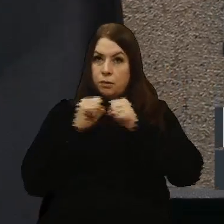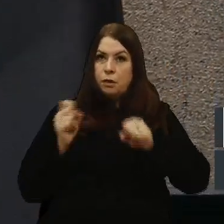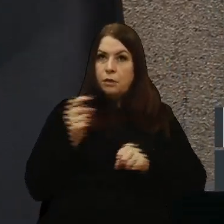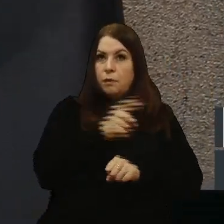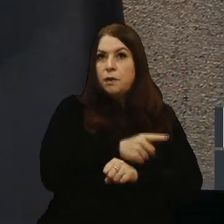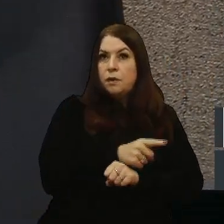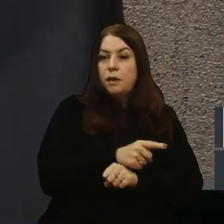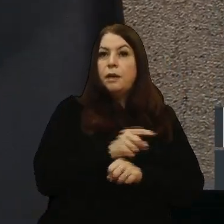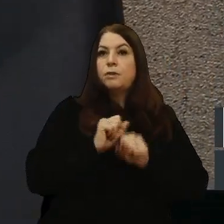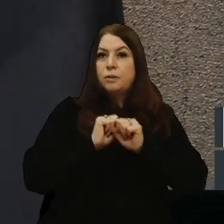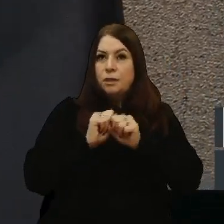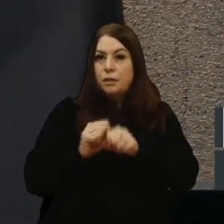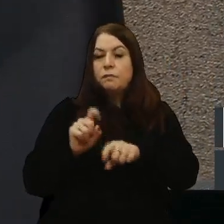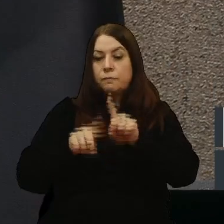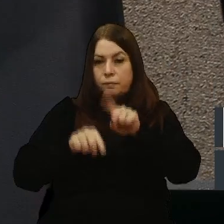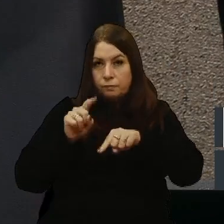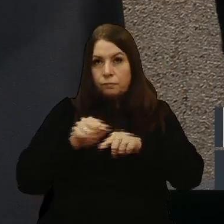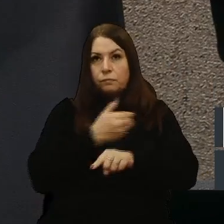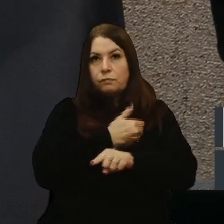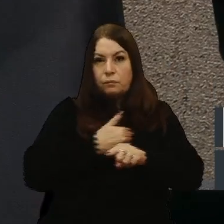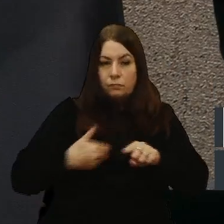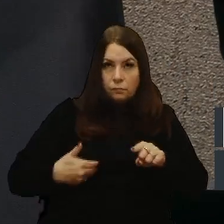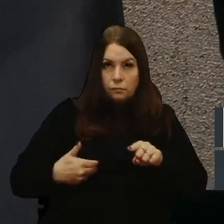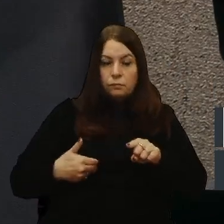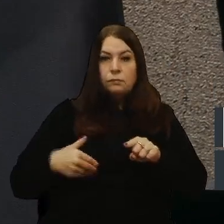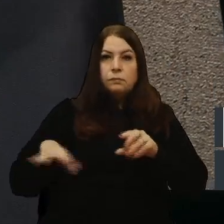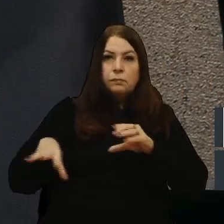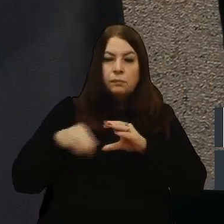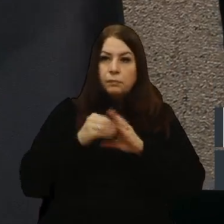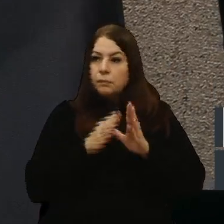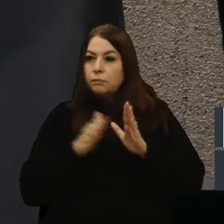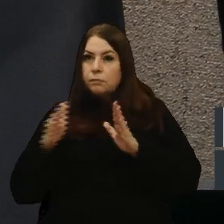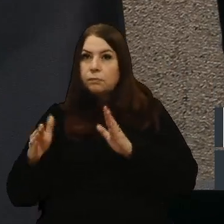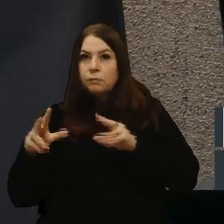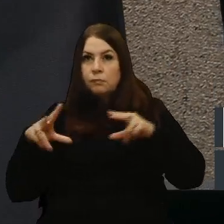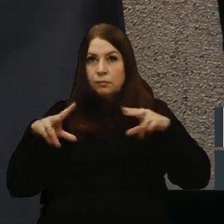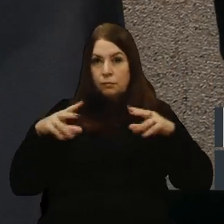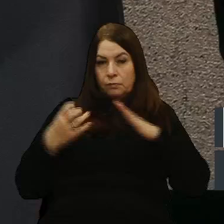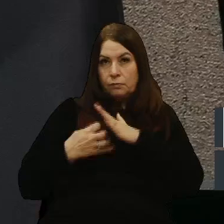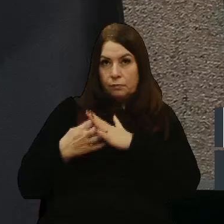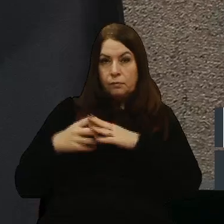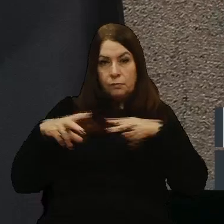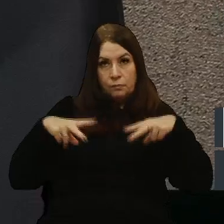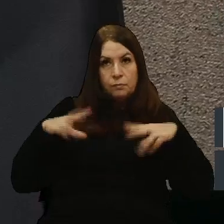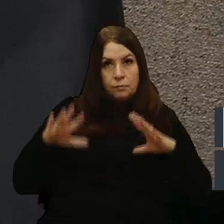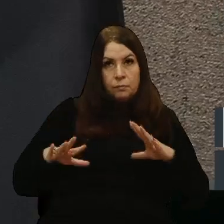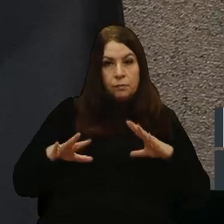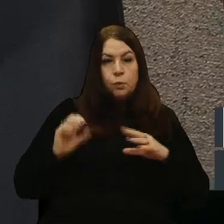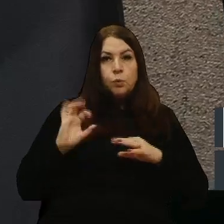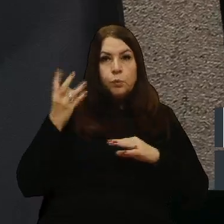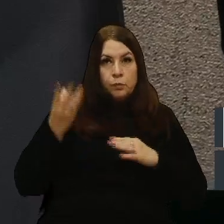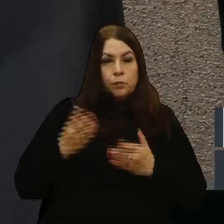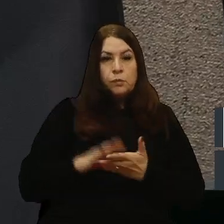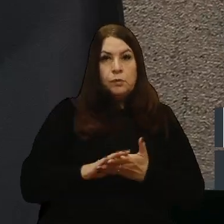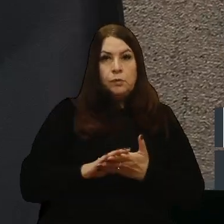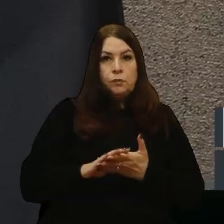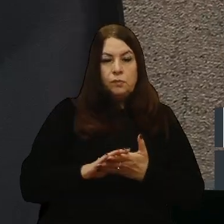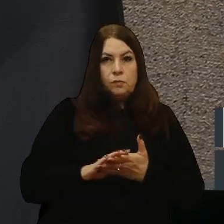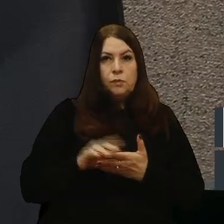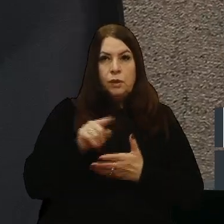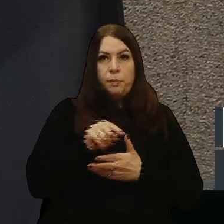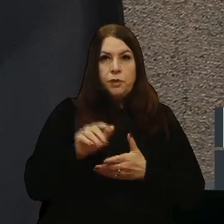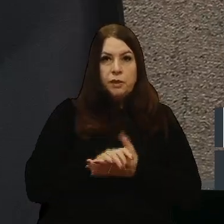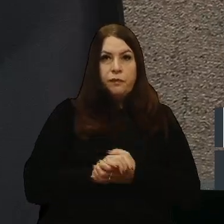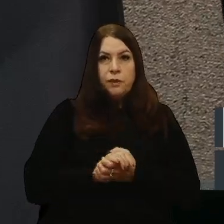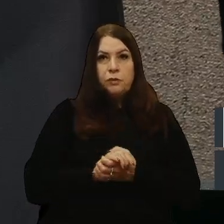o mercado público, e uma parte daí ficaria para ser privado. O que aconteceu? Se nós tivéssemos aceito